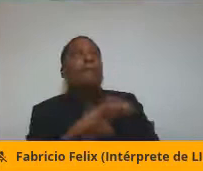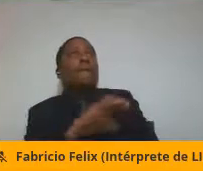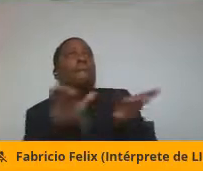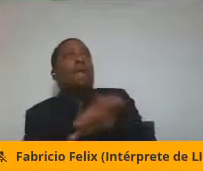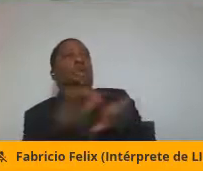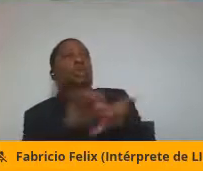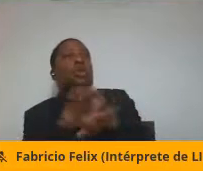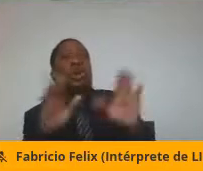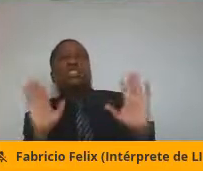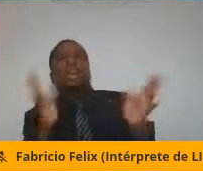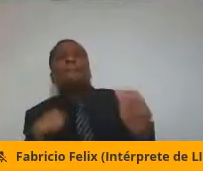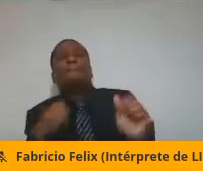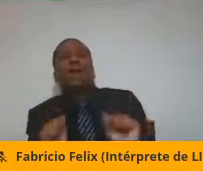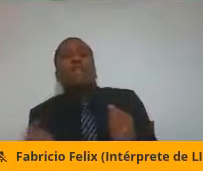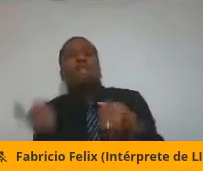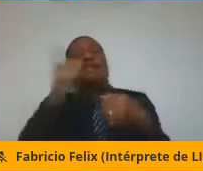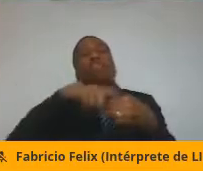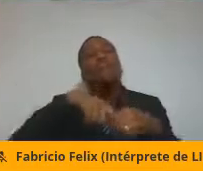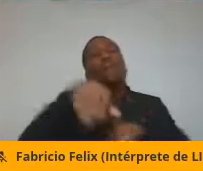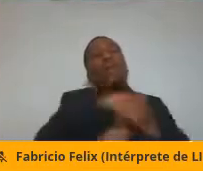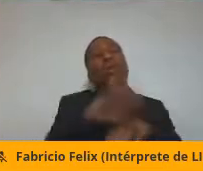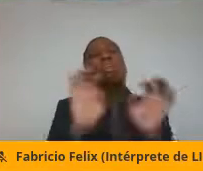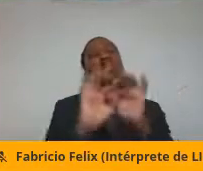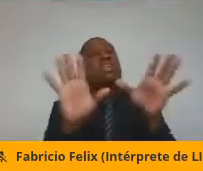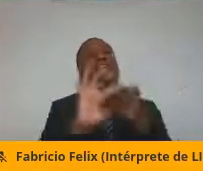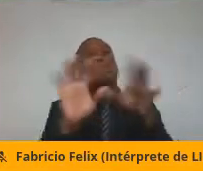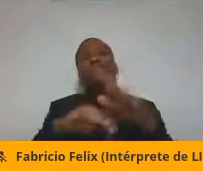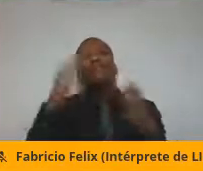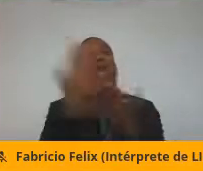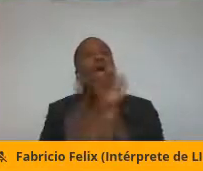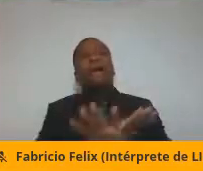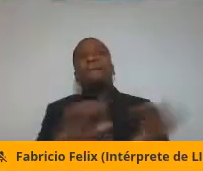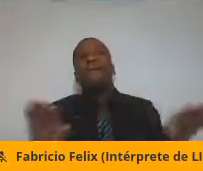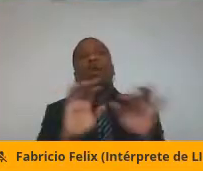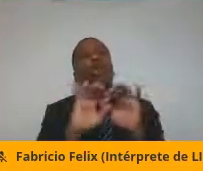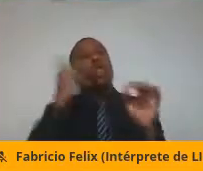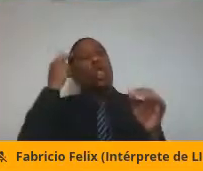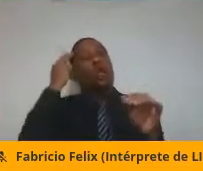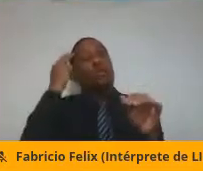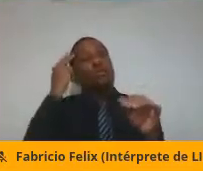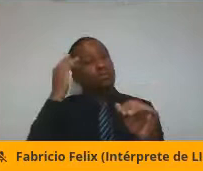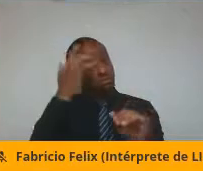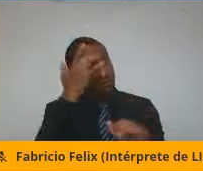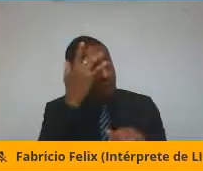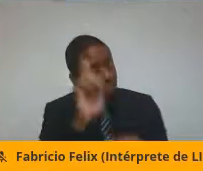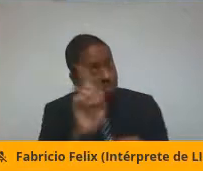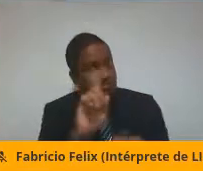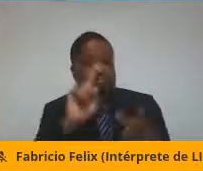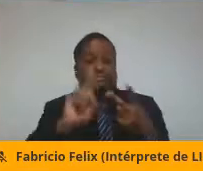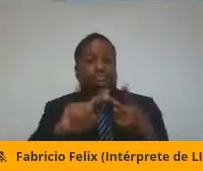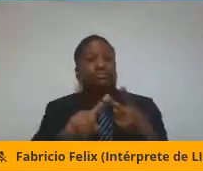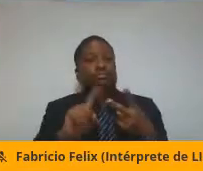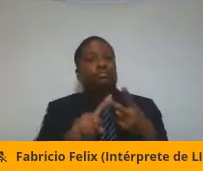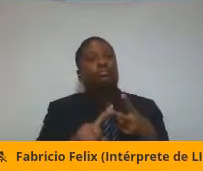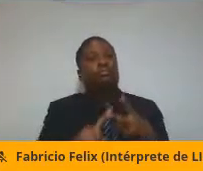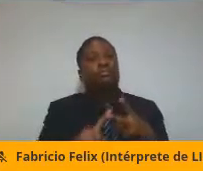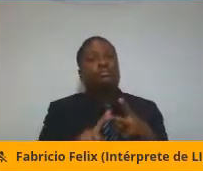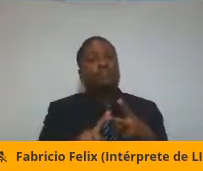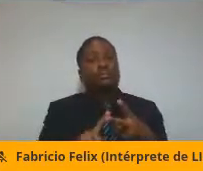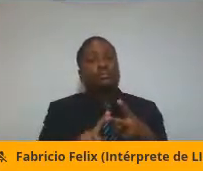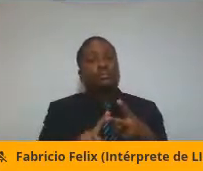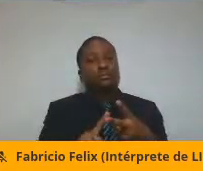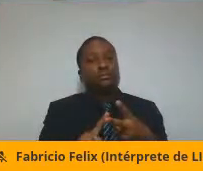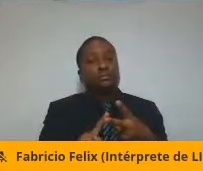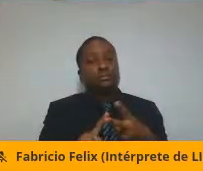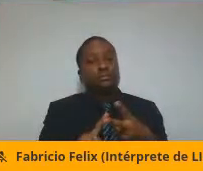já pode voltar para a rua, já está livre, já não tem mais pandemia. Não é tão fácil assim. Segunda, as